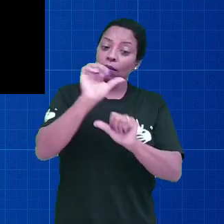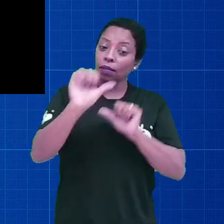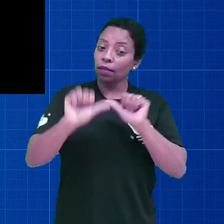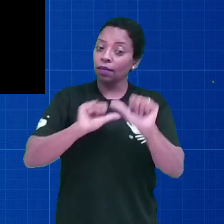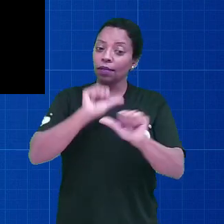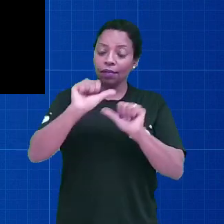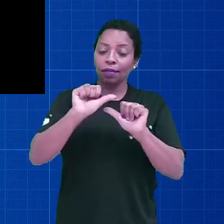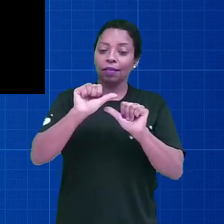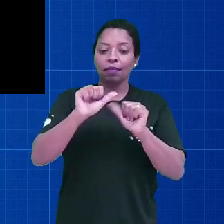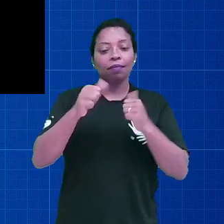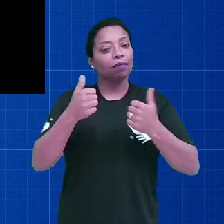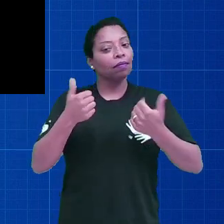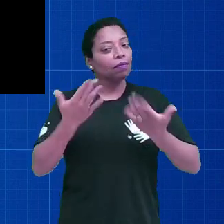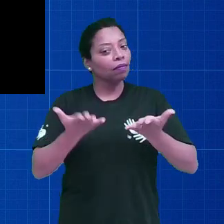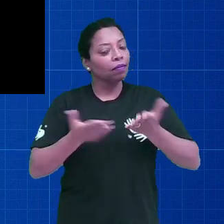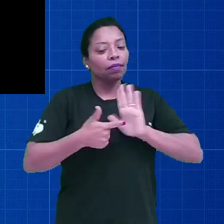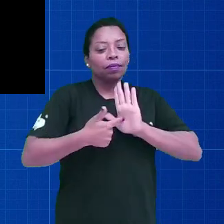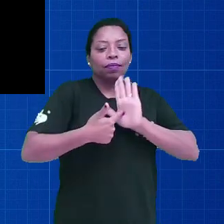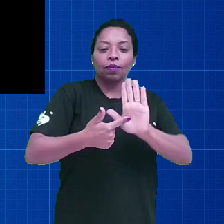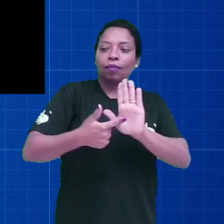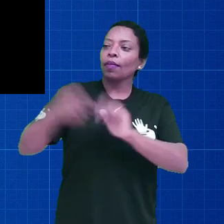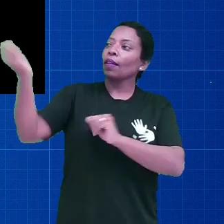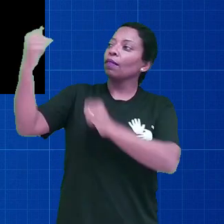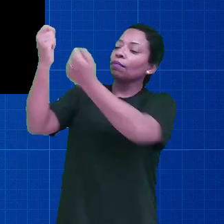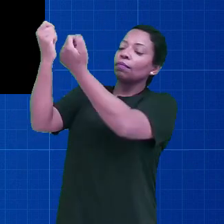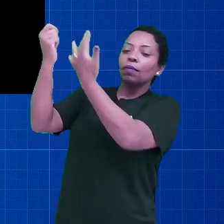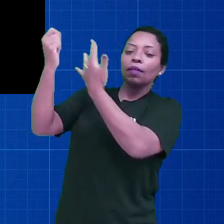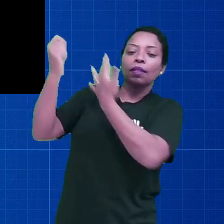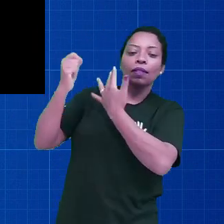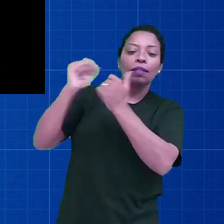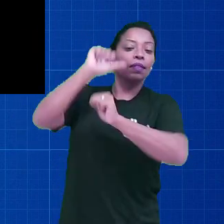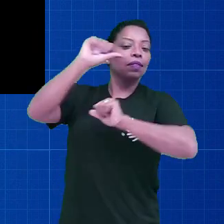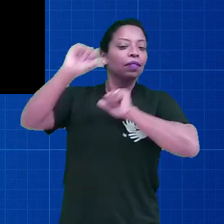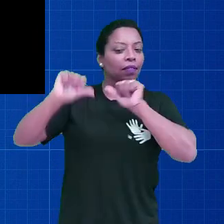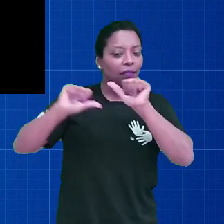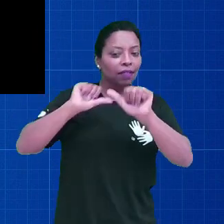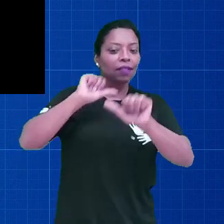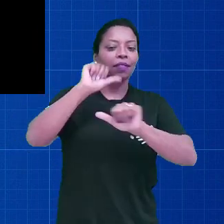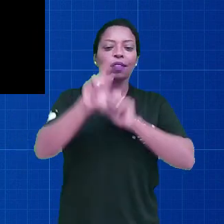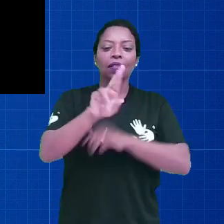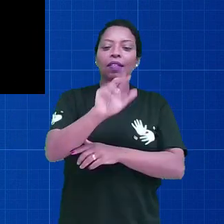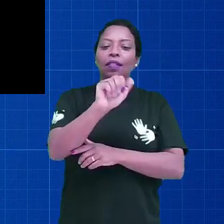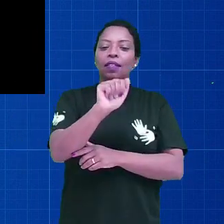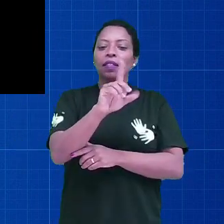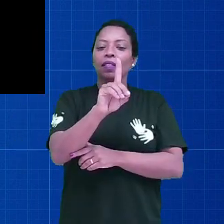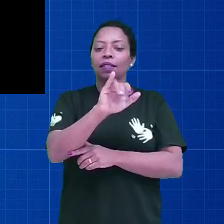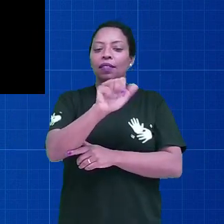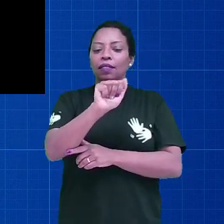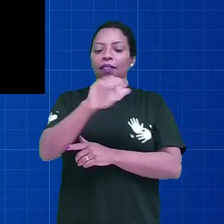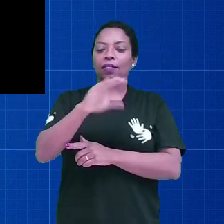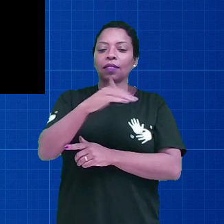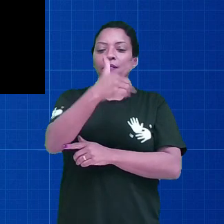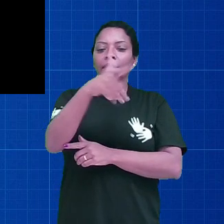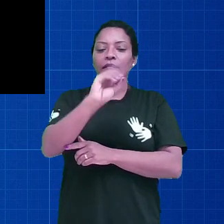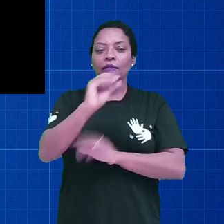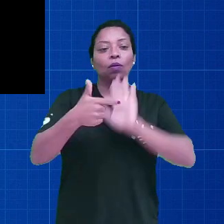Então, quer dizer que a quantidade de radiação que chega é alterada. Então, é mais uma causa de